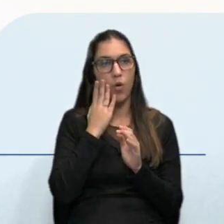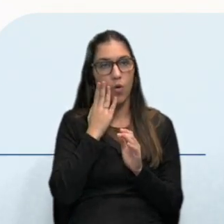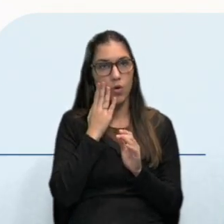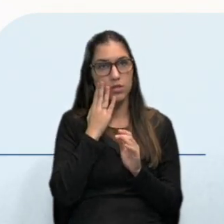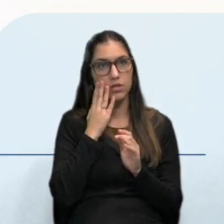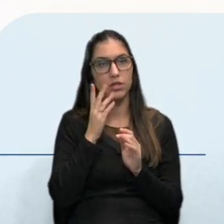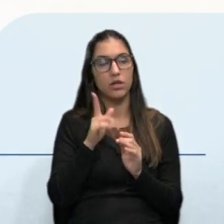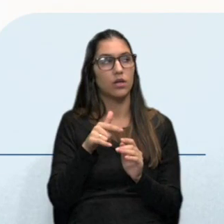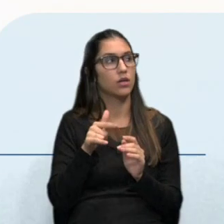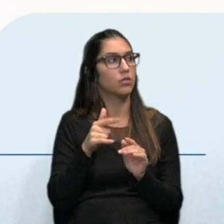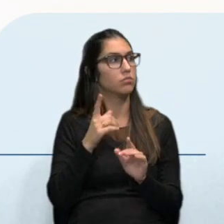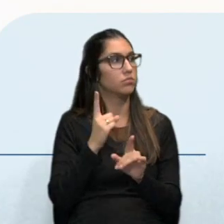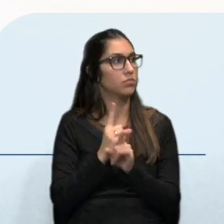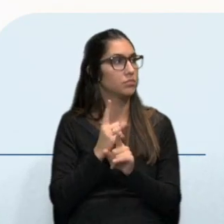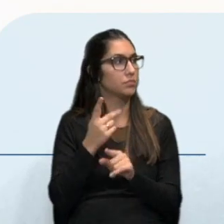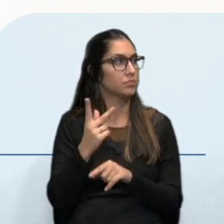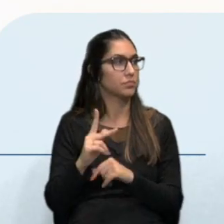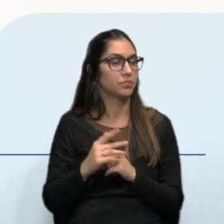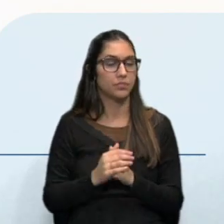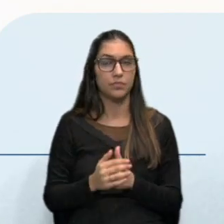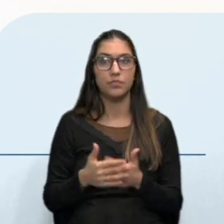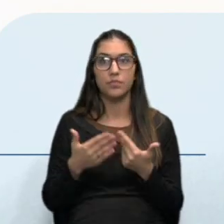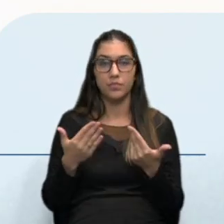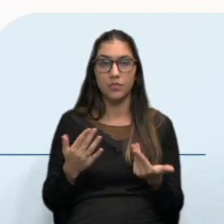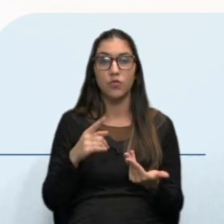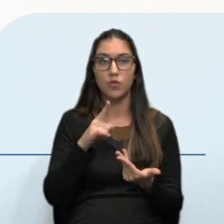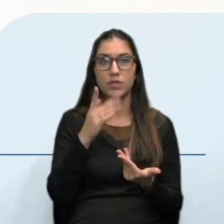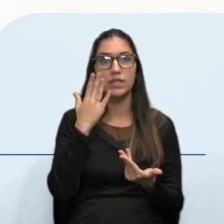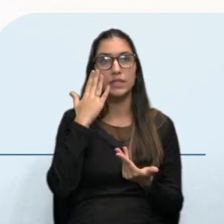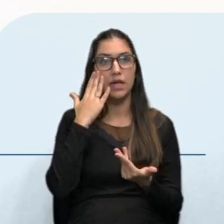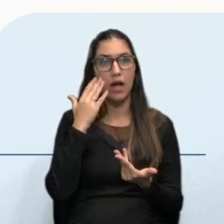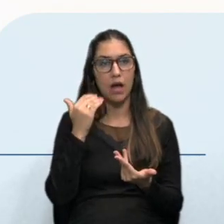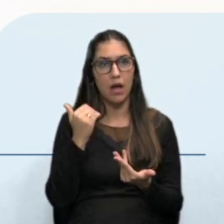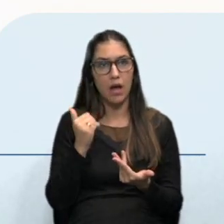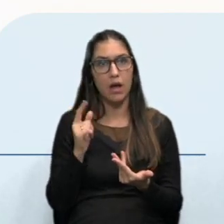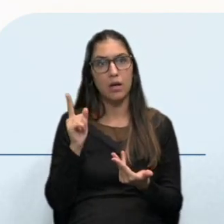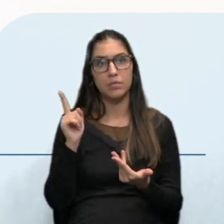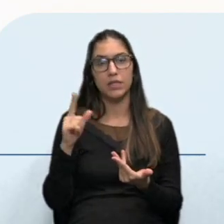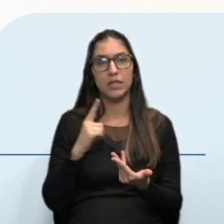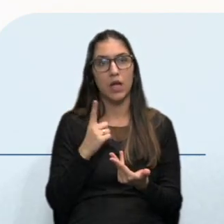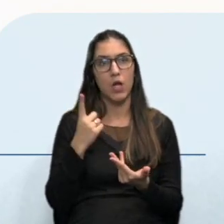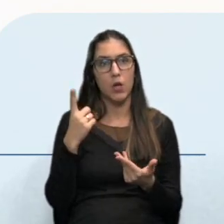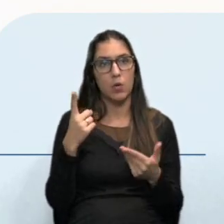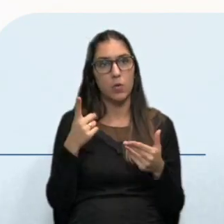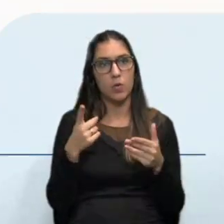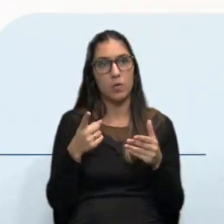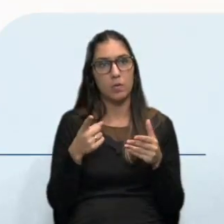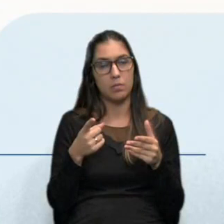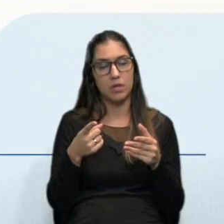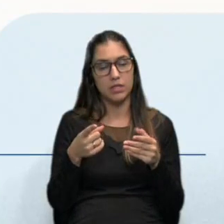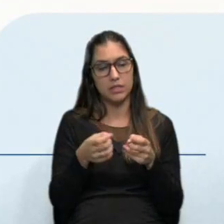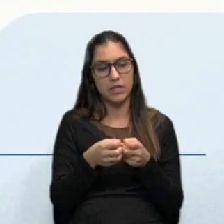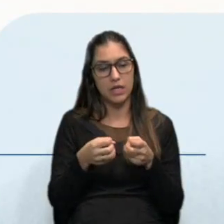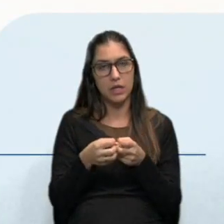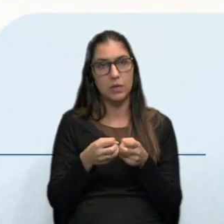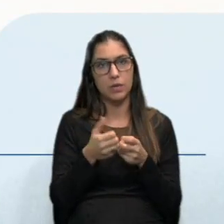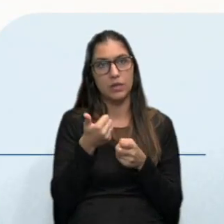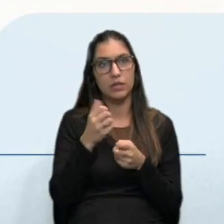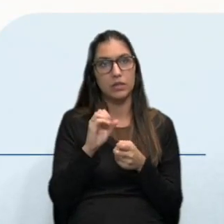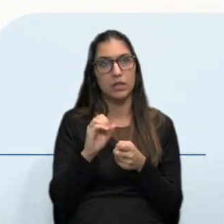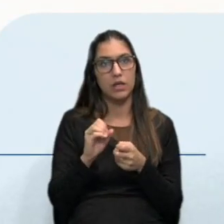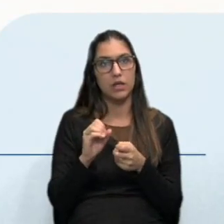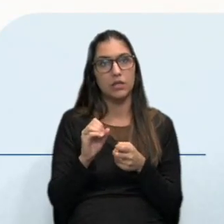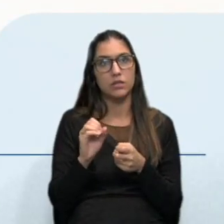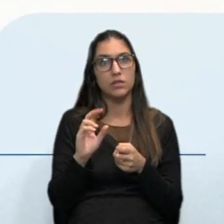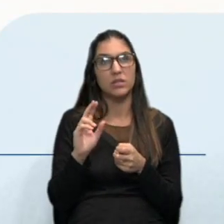que é a cocanal dela. Então, com isso você sabe que aqui tem uma célula com frequência de 10 Hz central e aqui